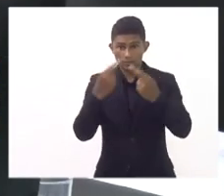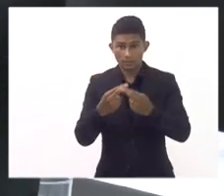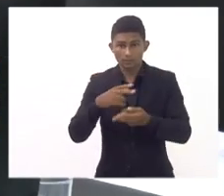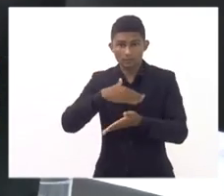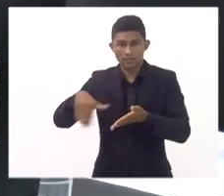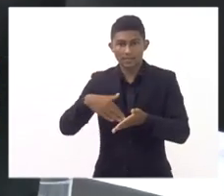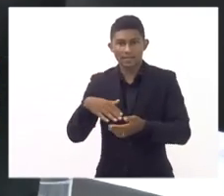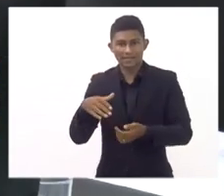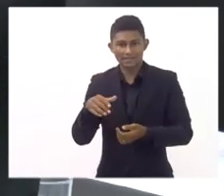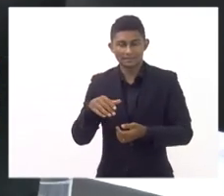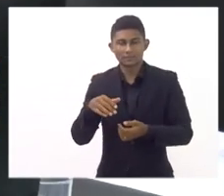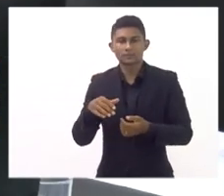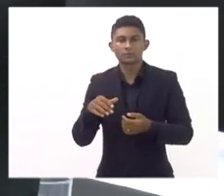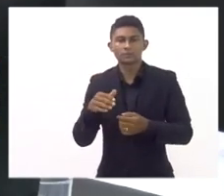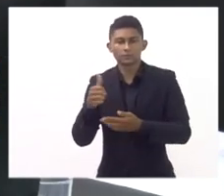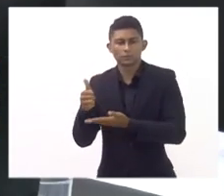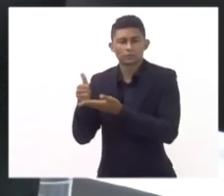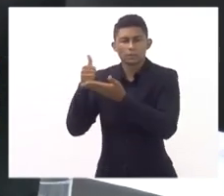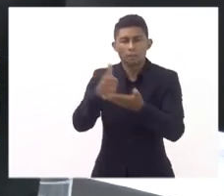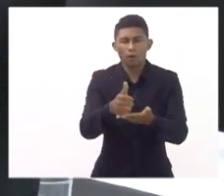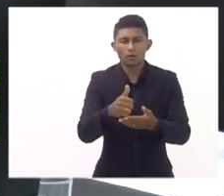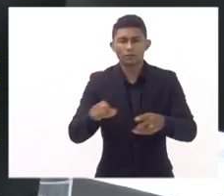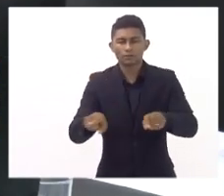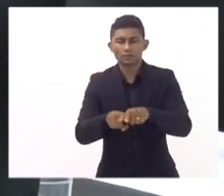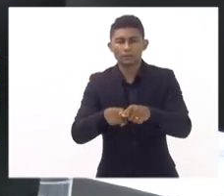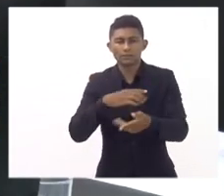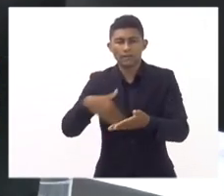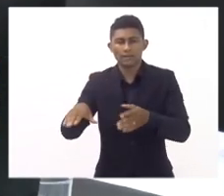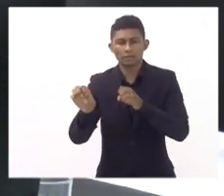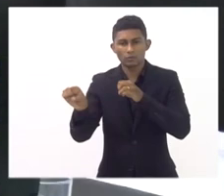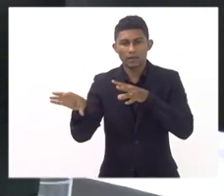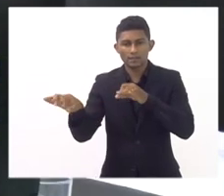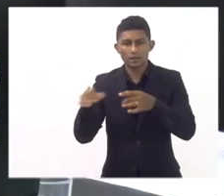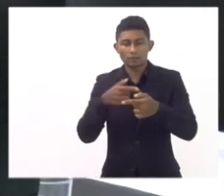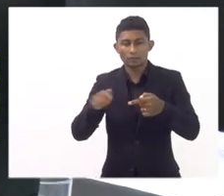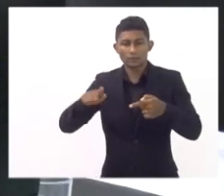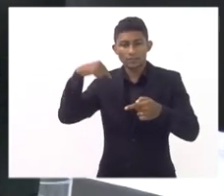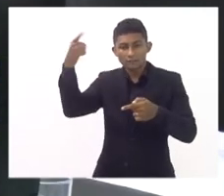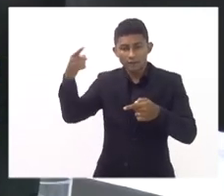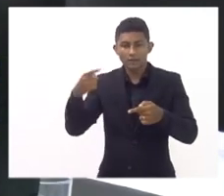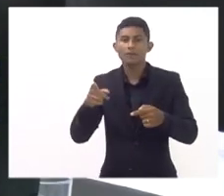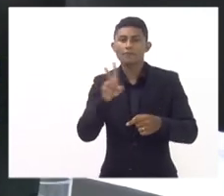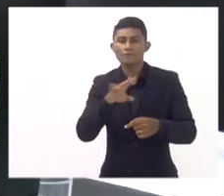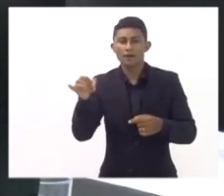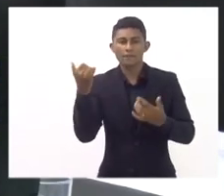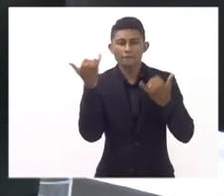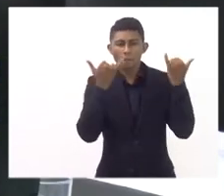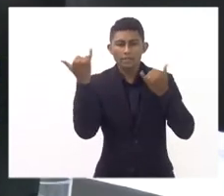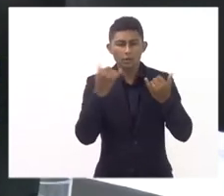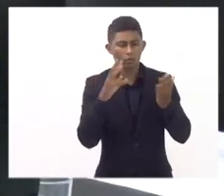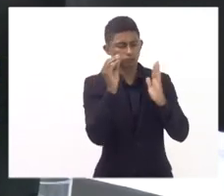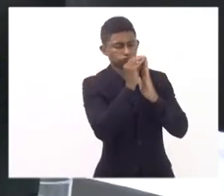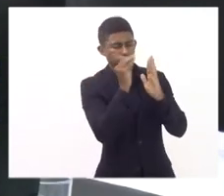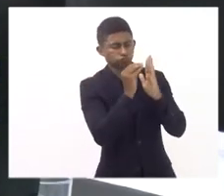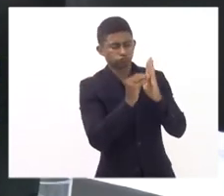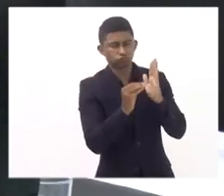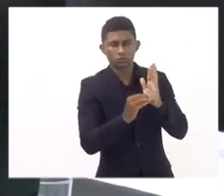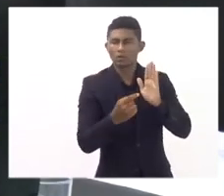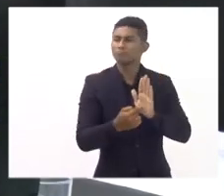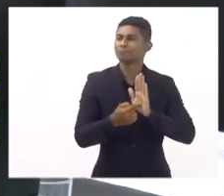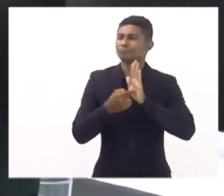e de Educação na semana que vem, a gente já vai levar essas informações de forma discriminada para